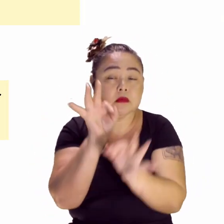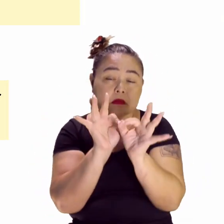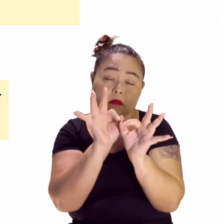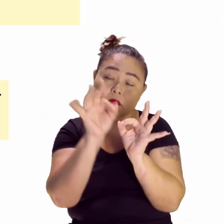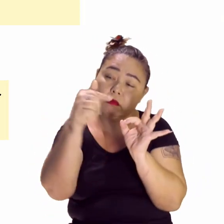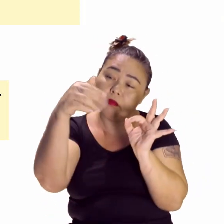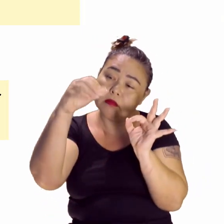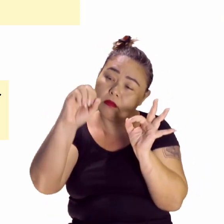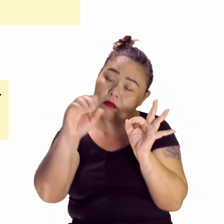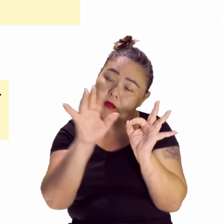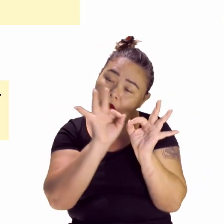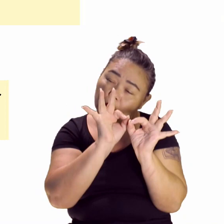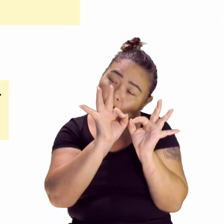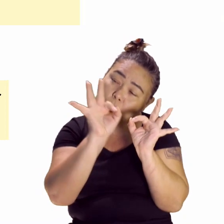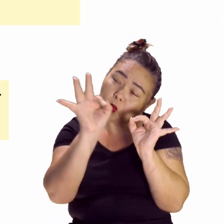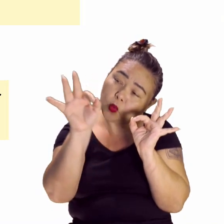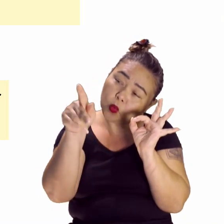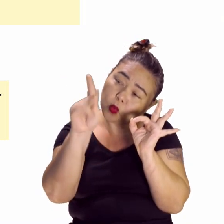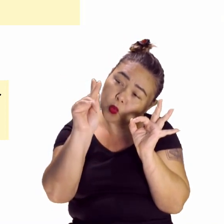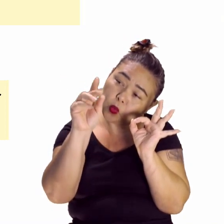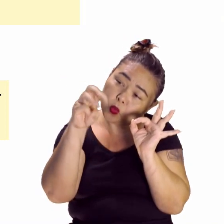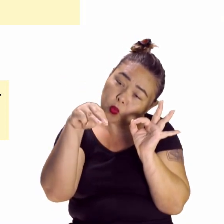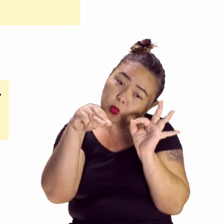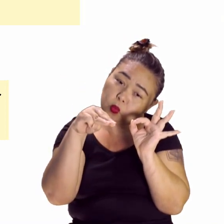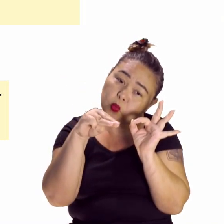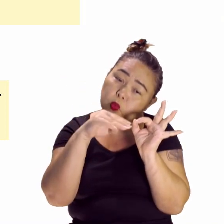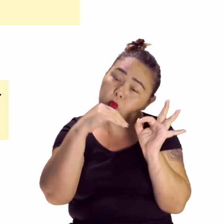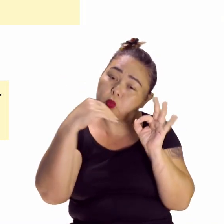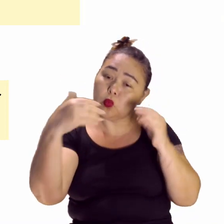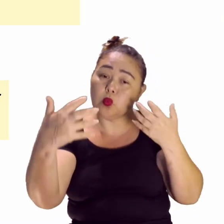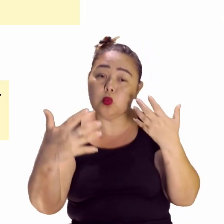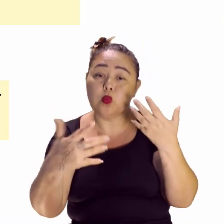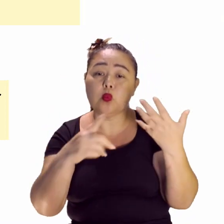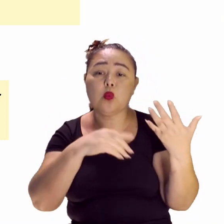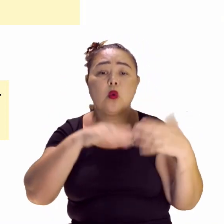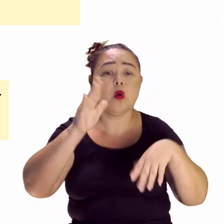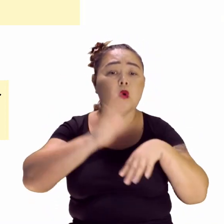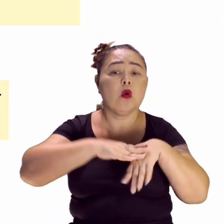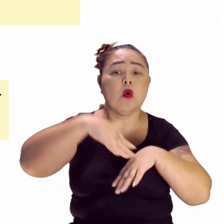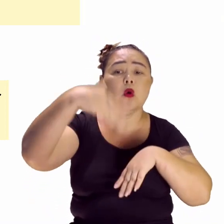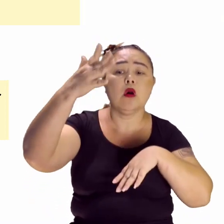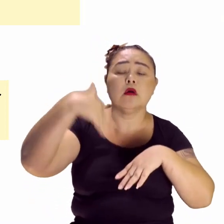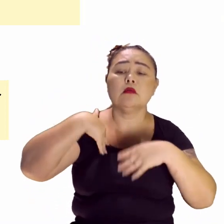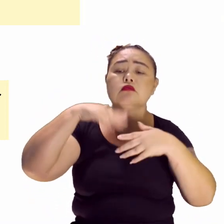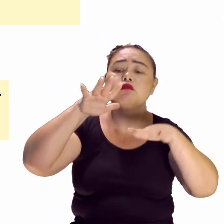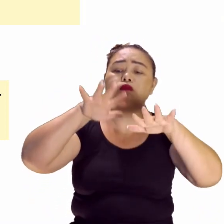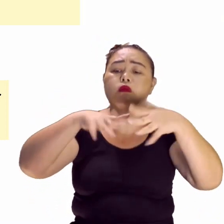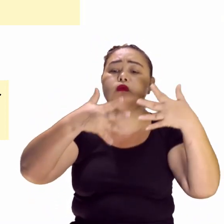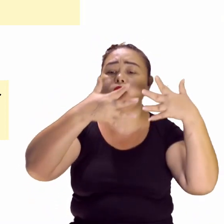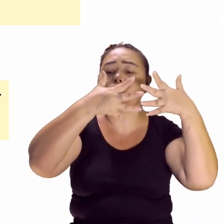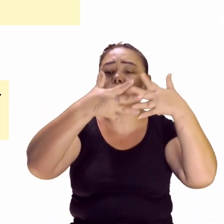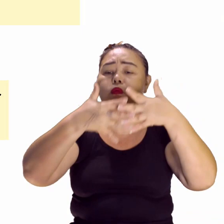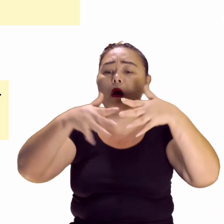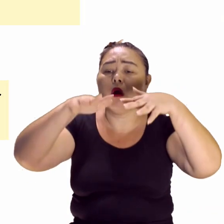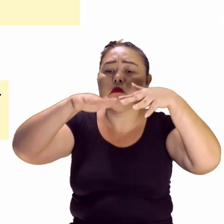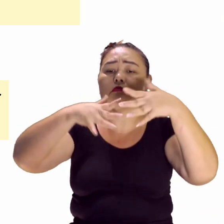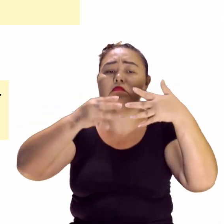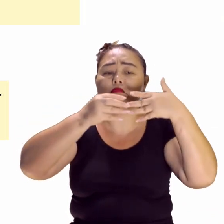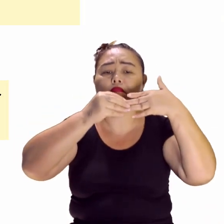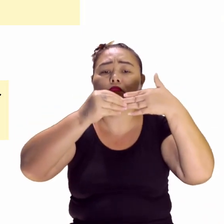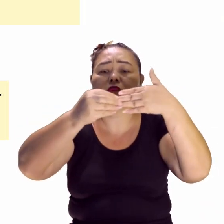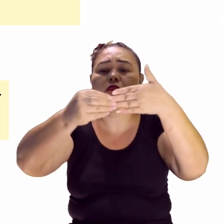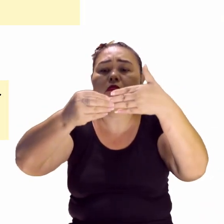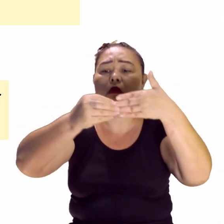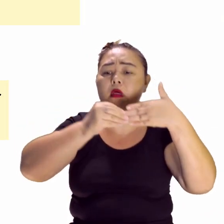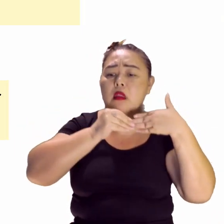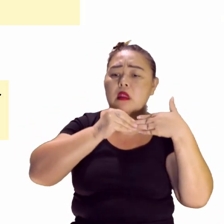de 780 km trafegam diariamente mais de mil carretas transportando